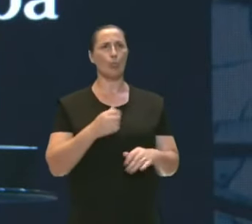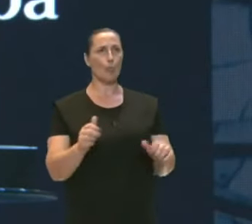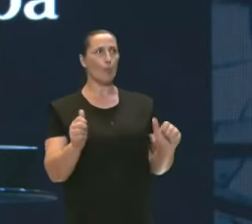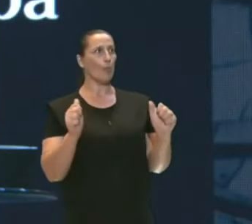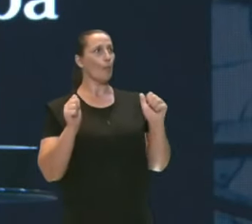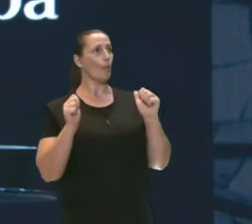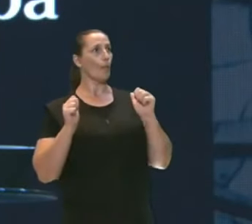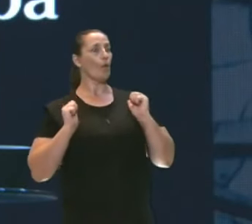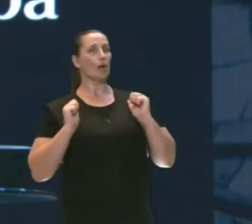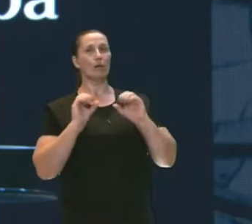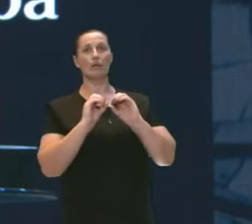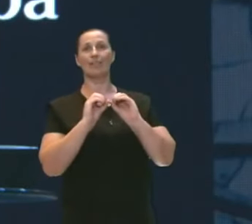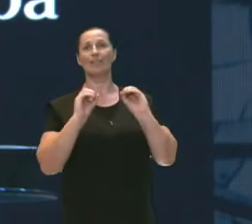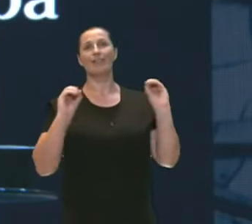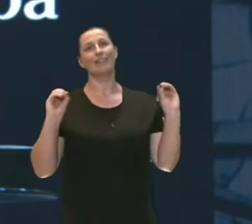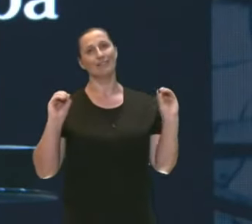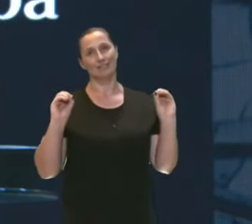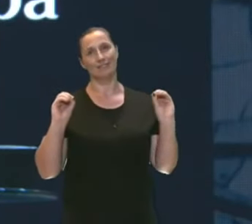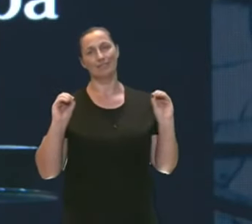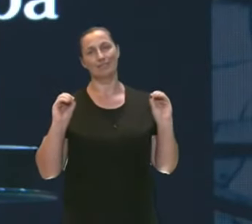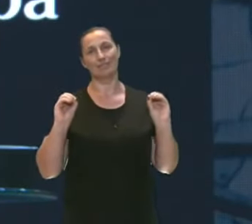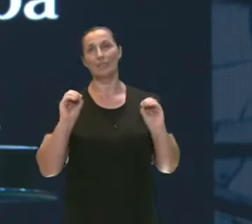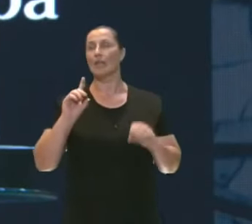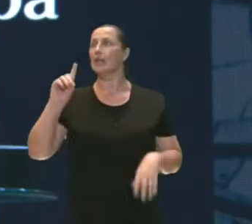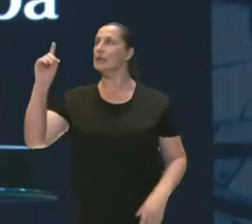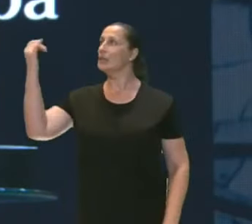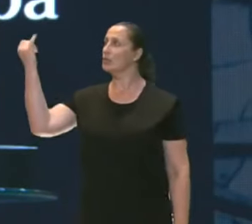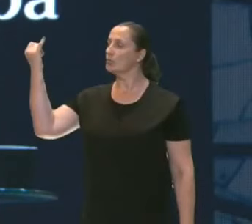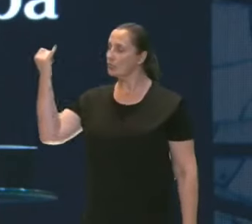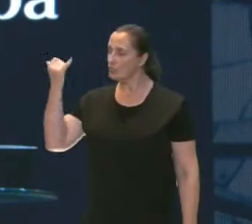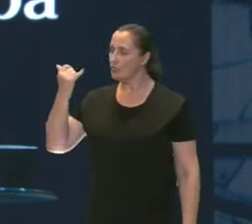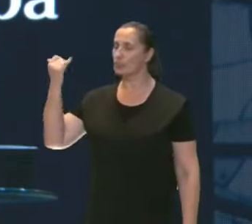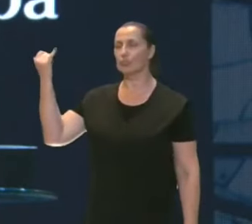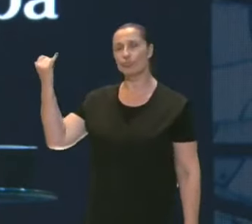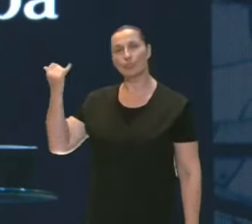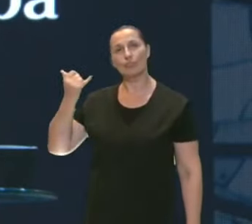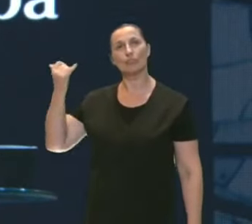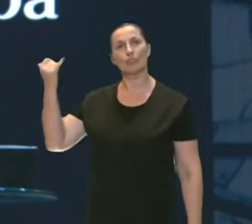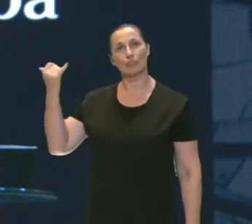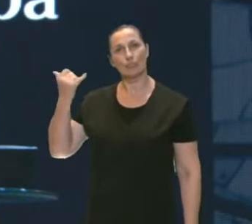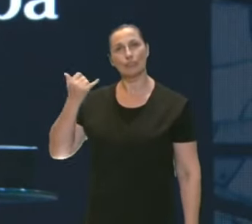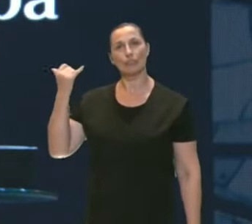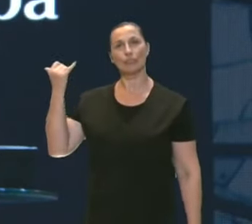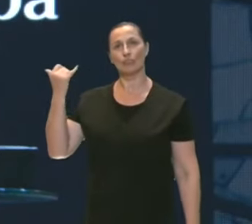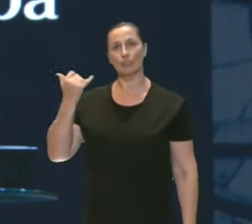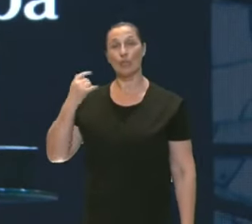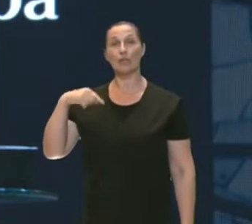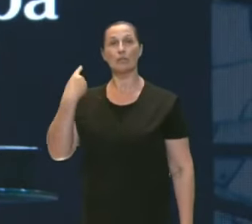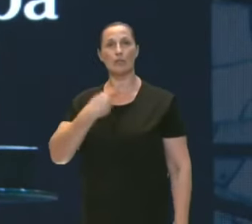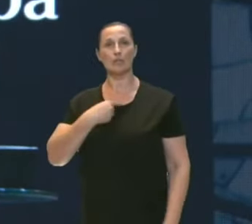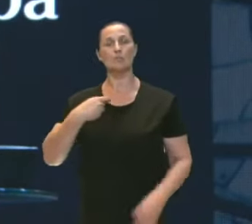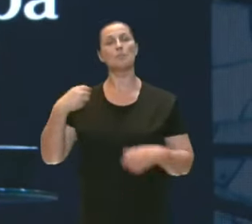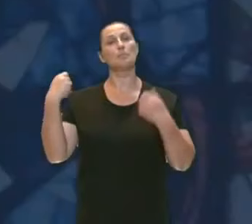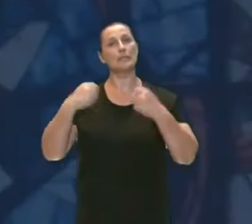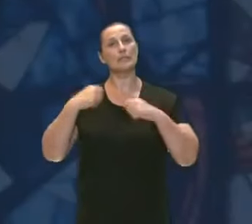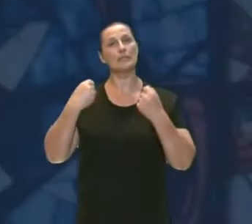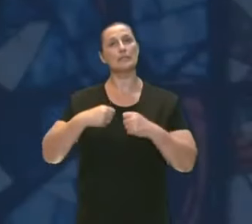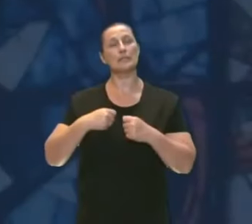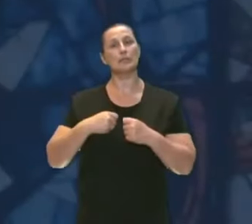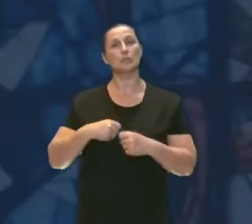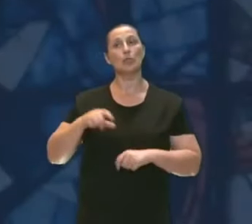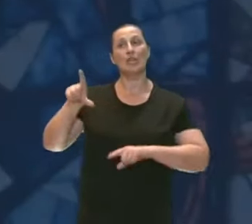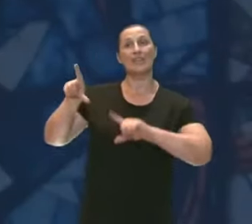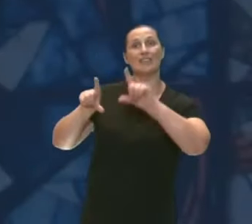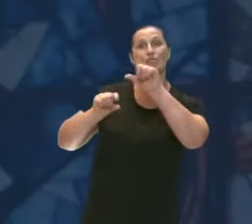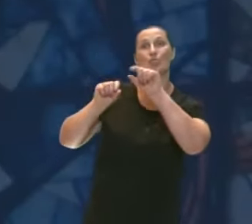fato ocorra. E Deus foi colocando no meu coração aqui que temos que ter algumas atitudes, que temos que